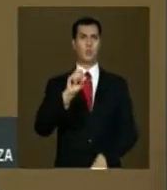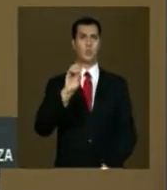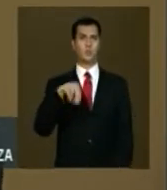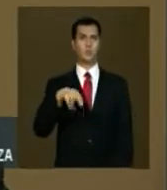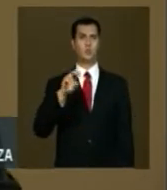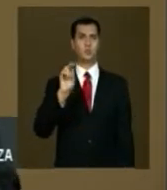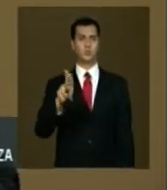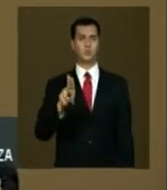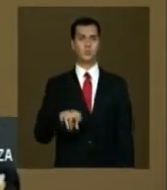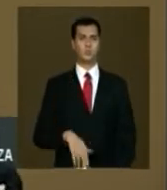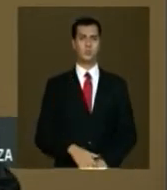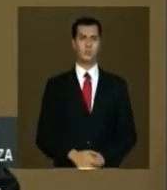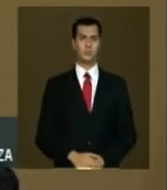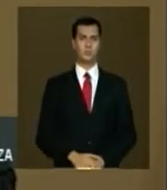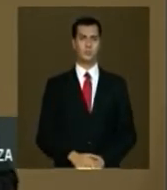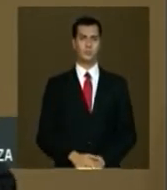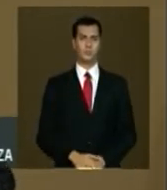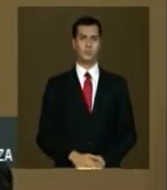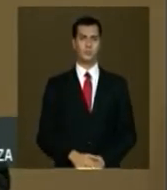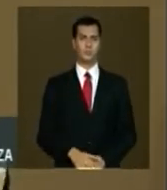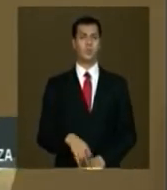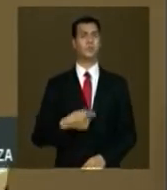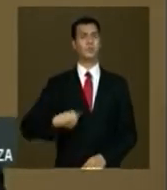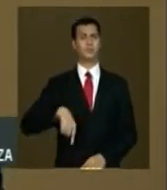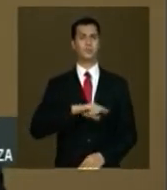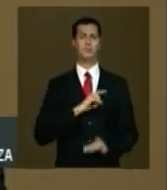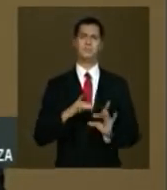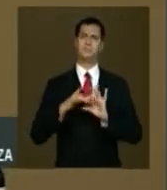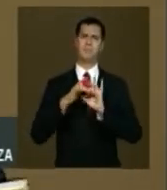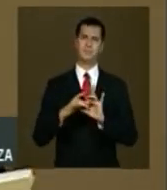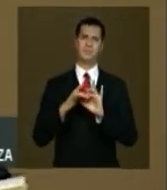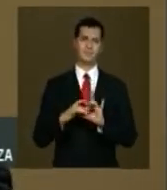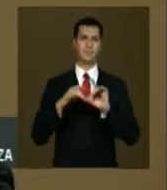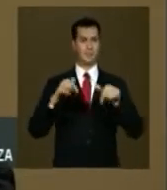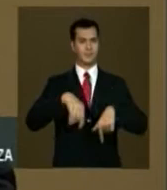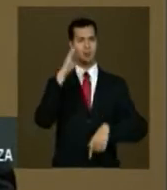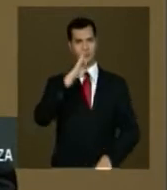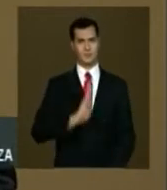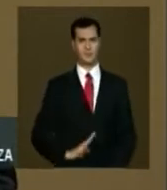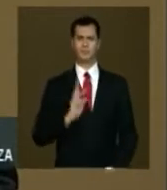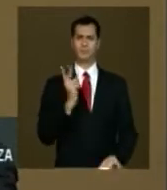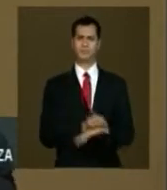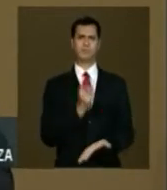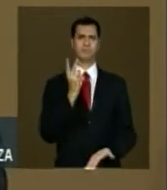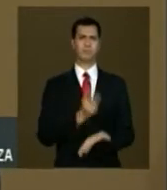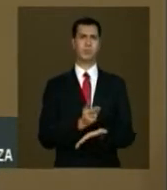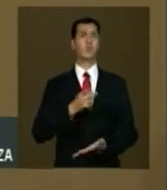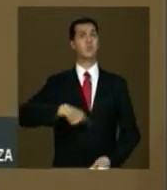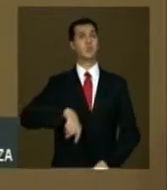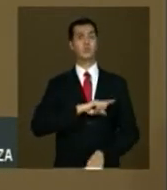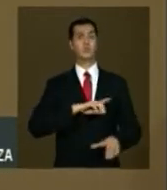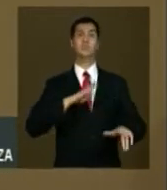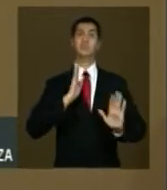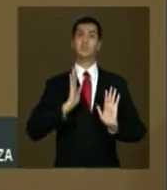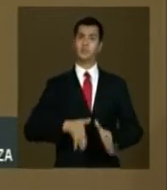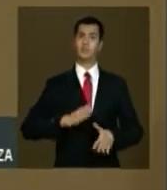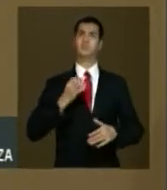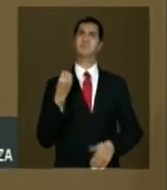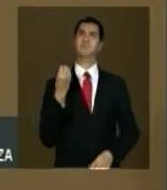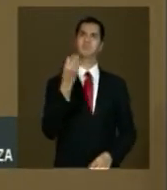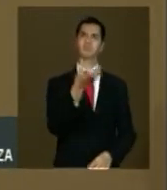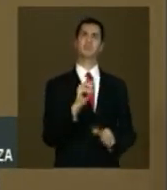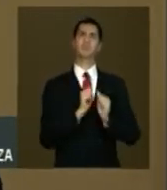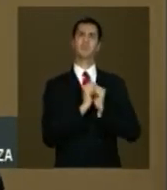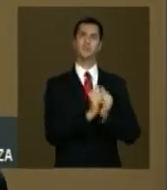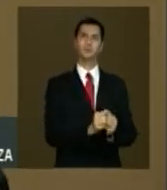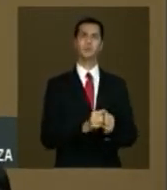Jorge nosso parceiro aqui no no Brasil a todo momento temos inclusive viajado juntos e